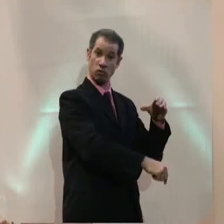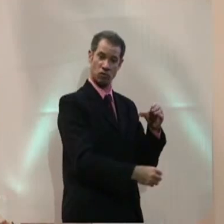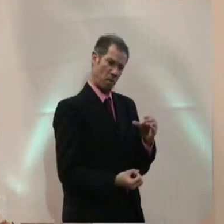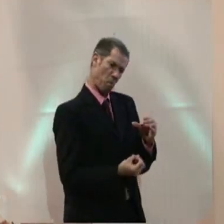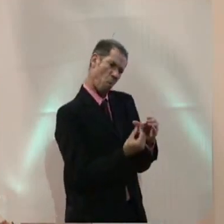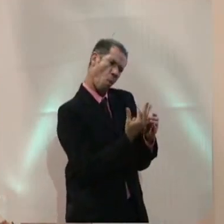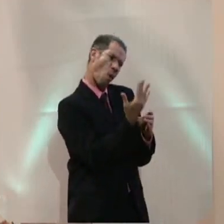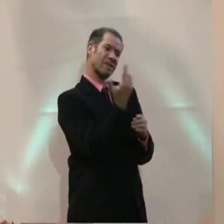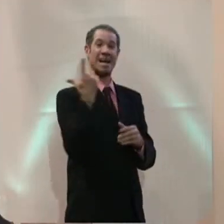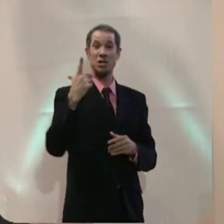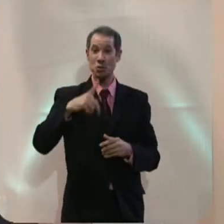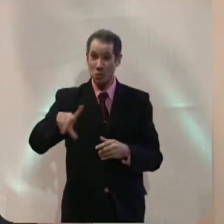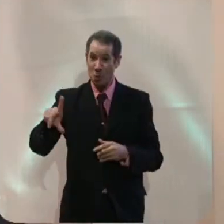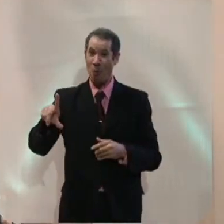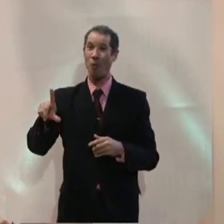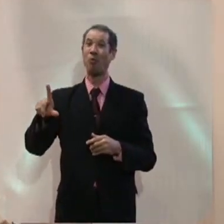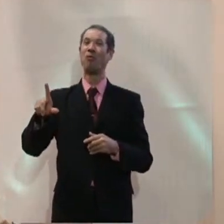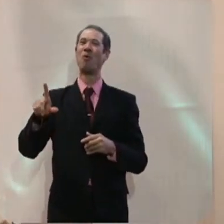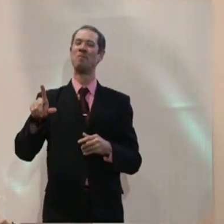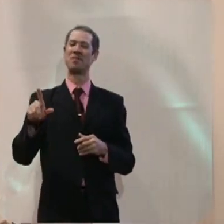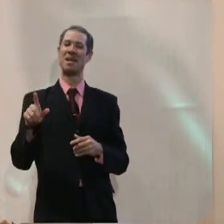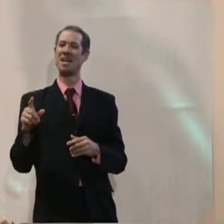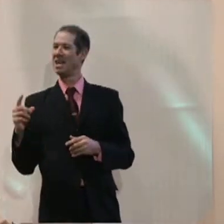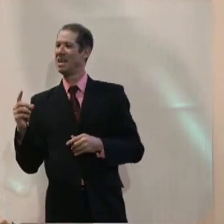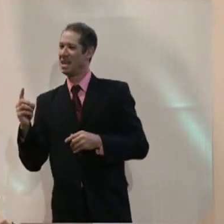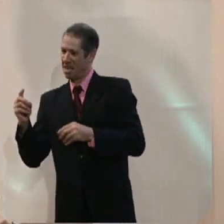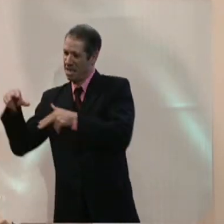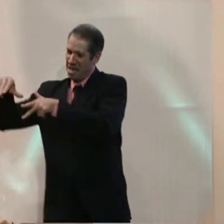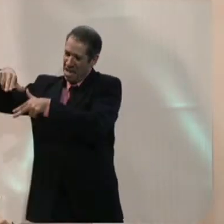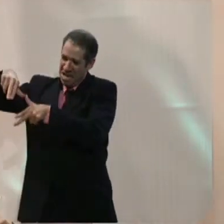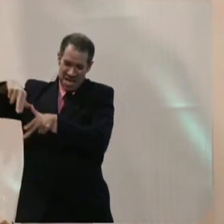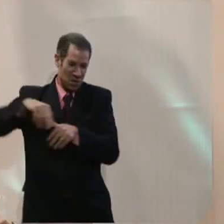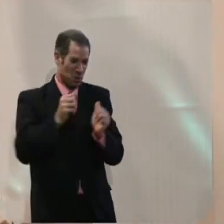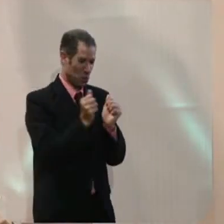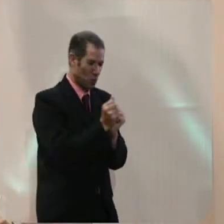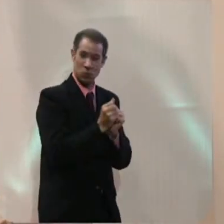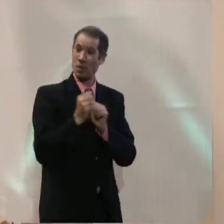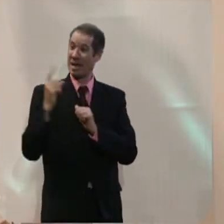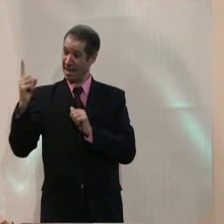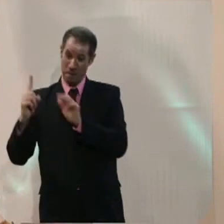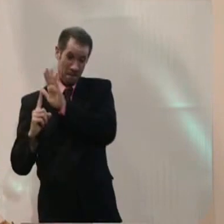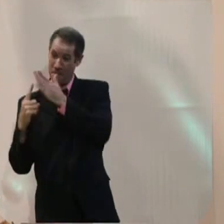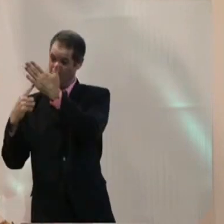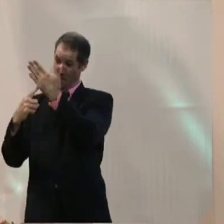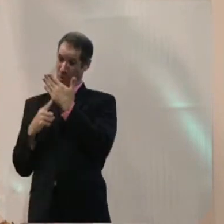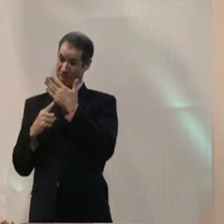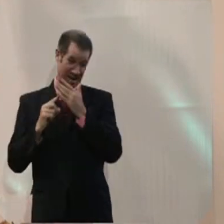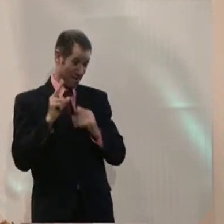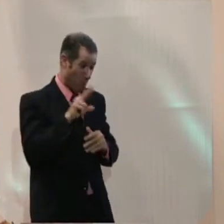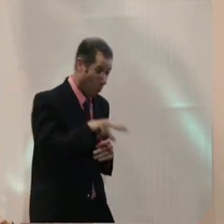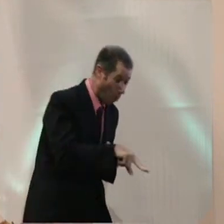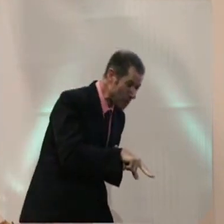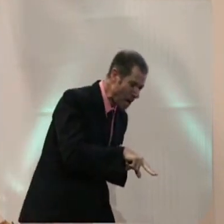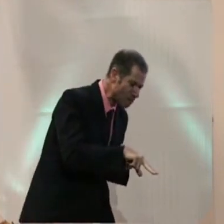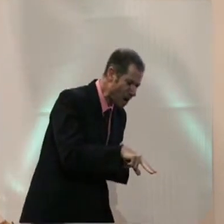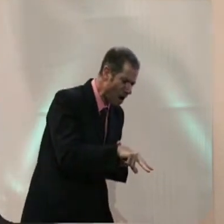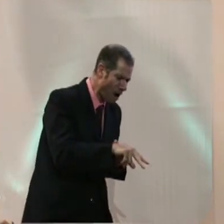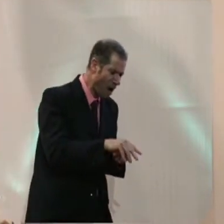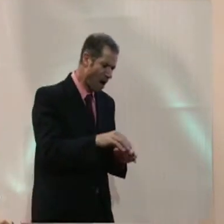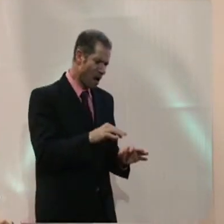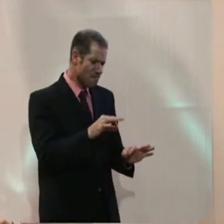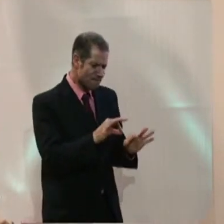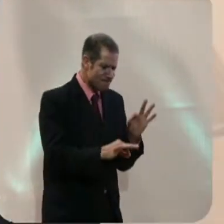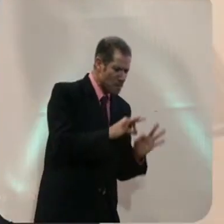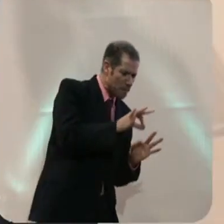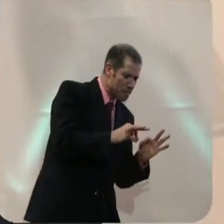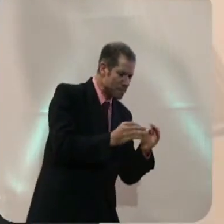novo. E aí ele voltava comigo lá e me mostrava o poço depois de algumas horas. Ele estava naquela medida outra vez, pronto para